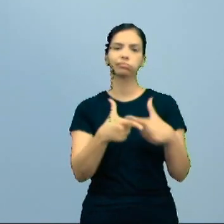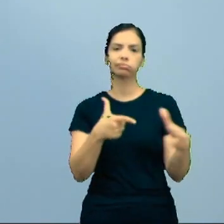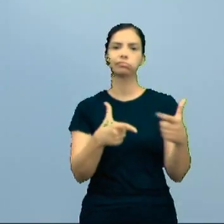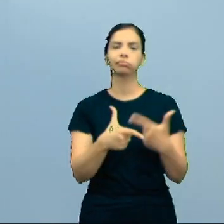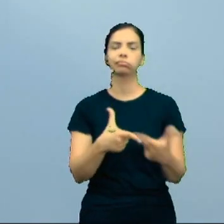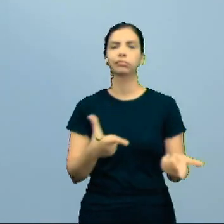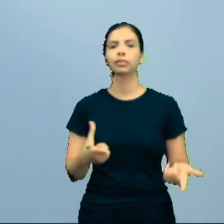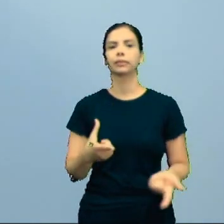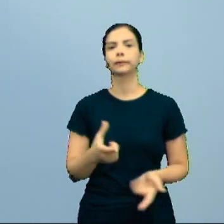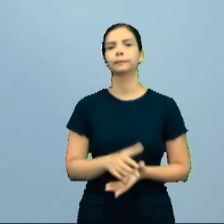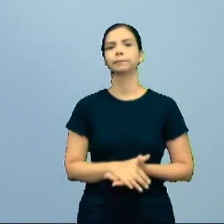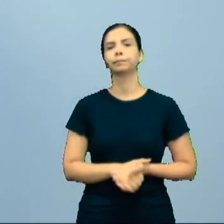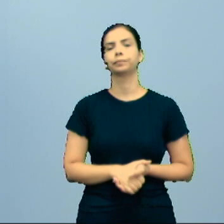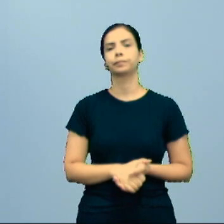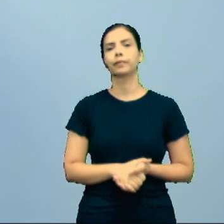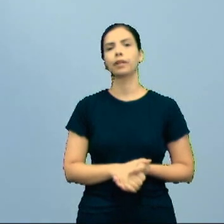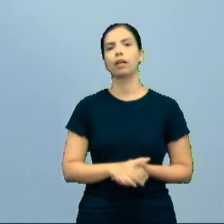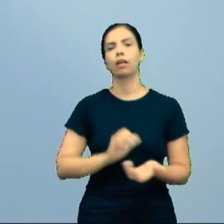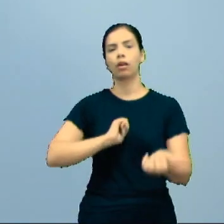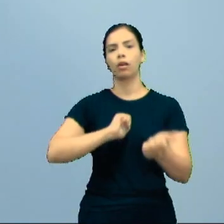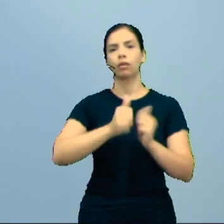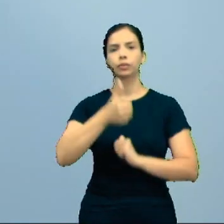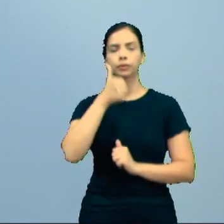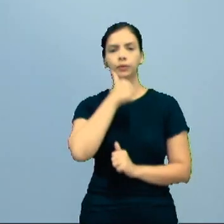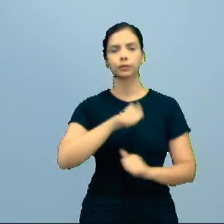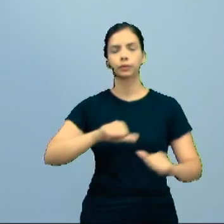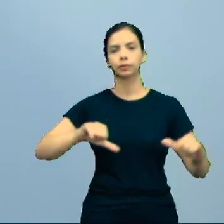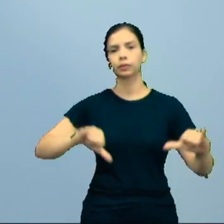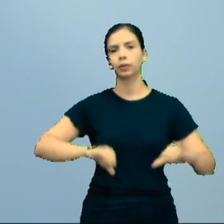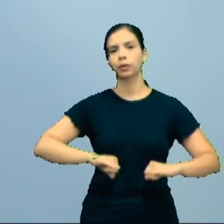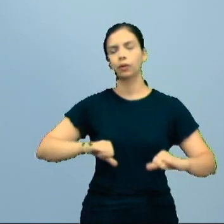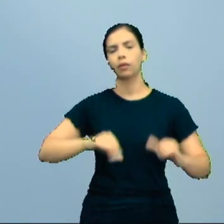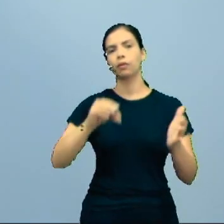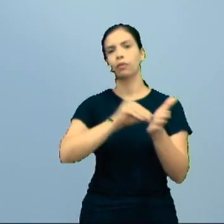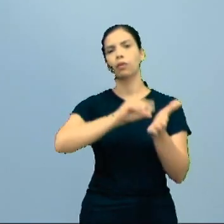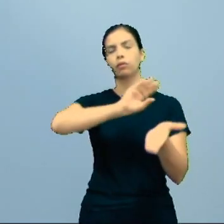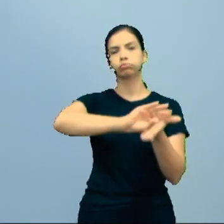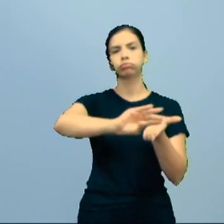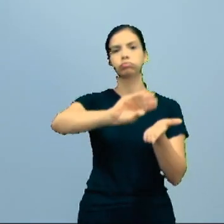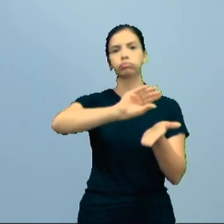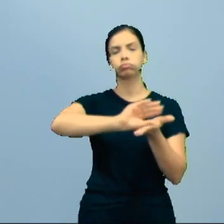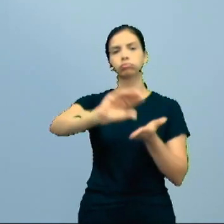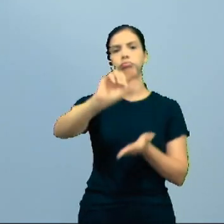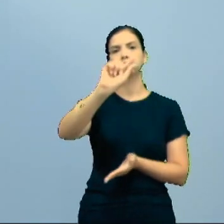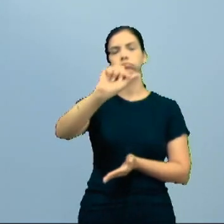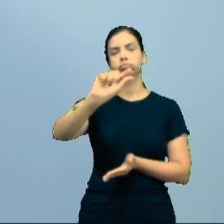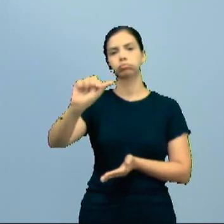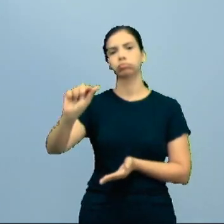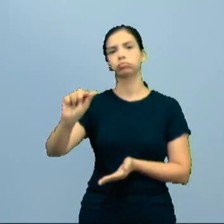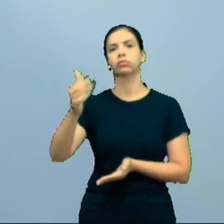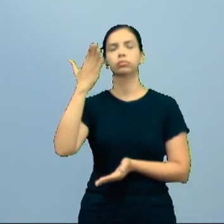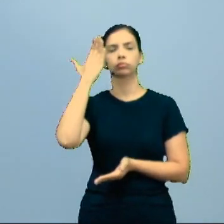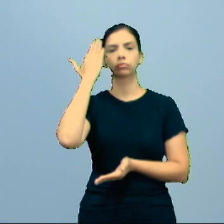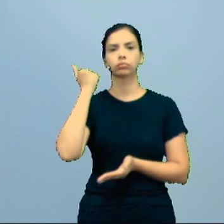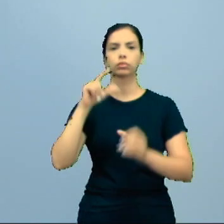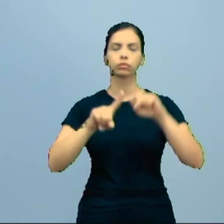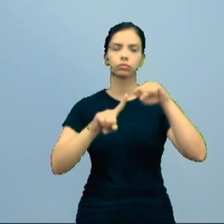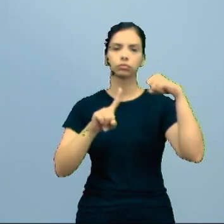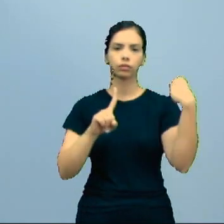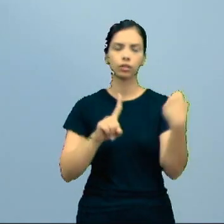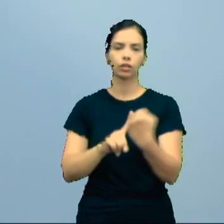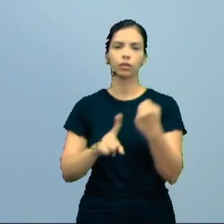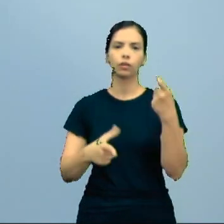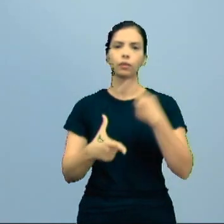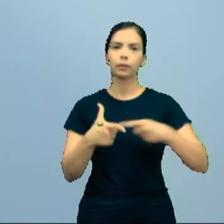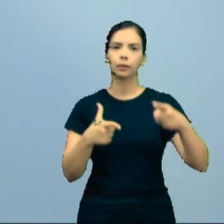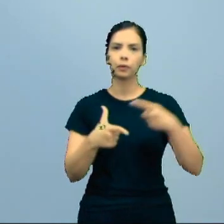salário. Os esportes femininos também sofrem com falta de investimento. A gente sabe que na nossa sociedade a gente tem um